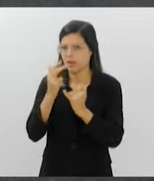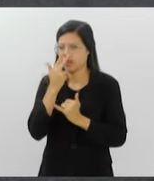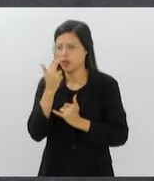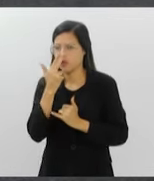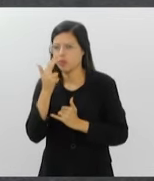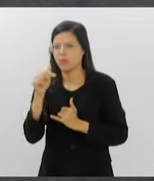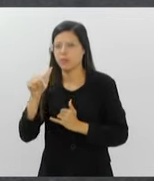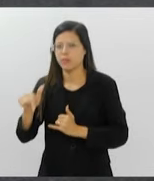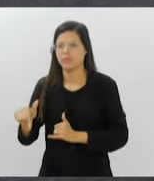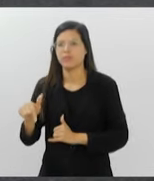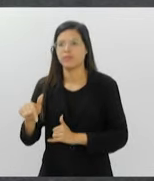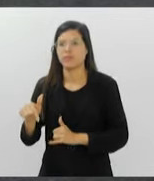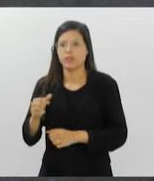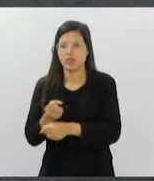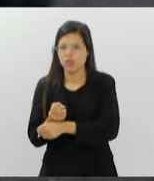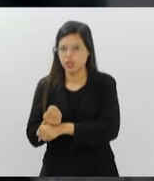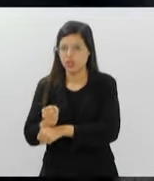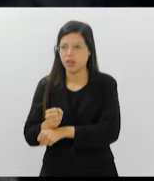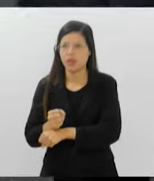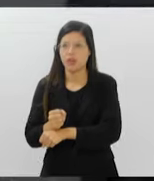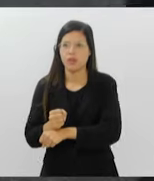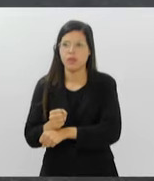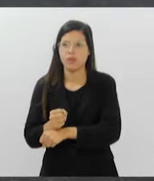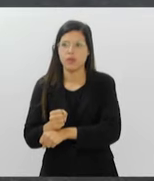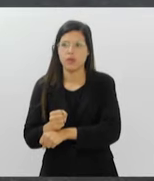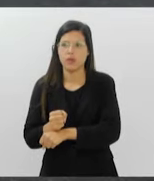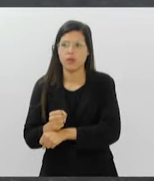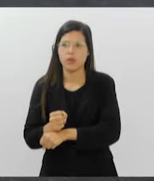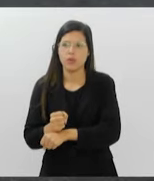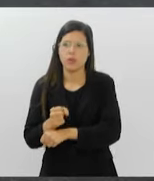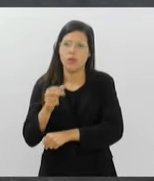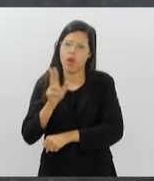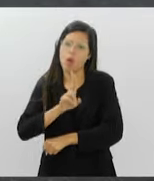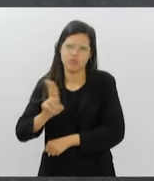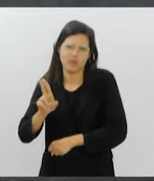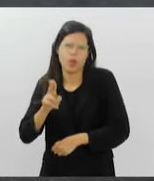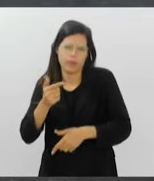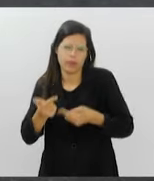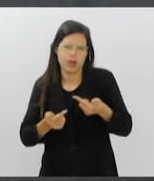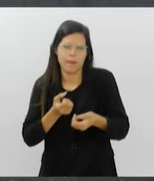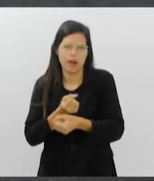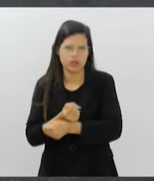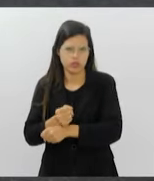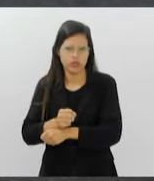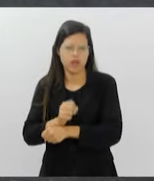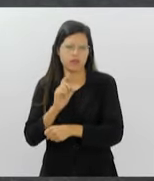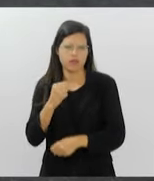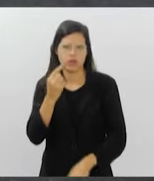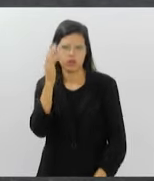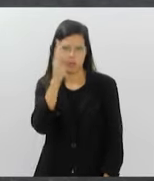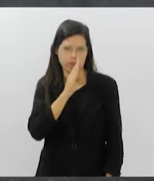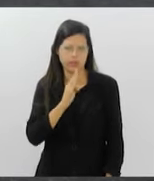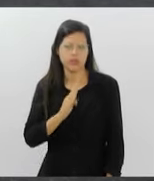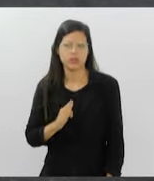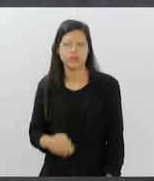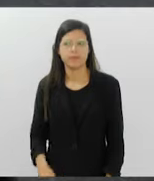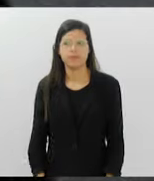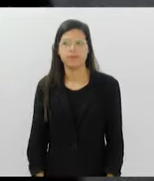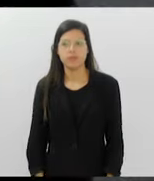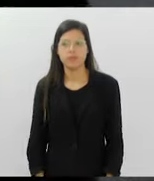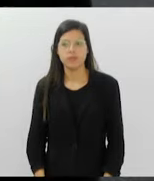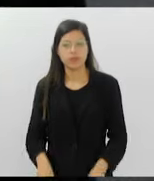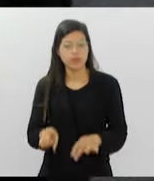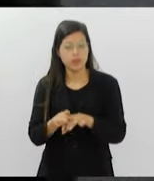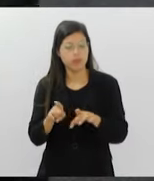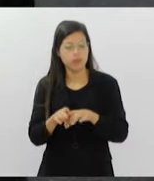o que é nominal ao que é o trabalho escravo, não é, no nosso país. E é um chamado também